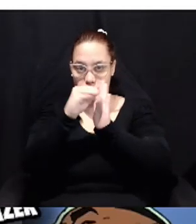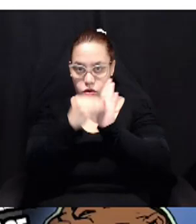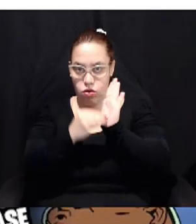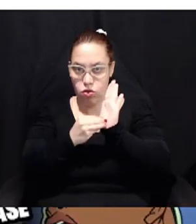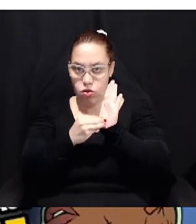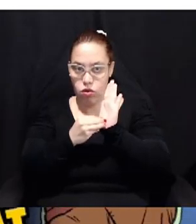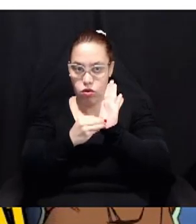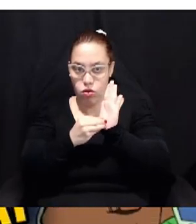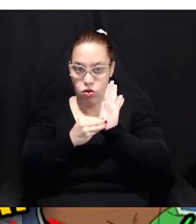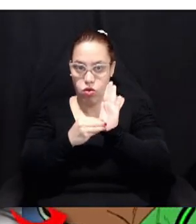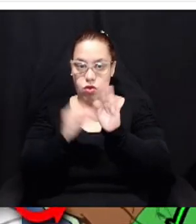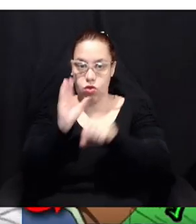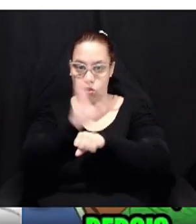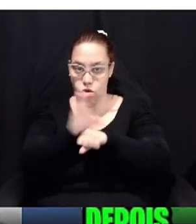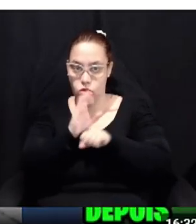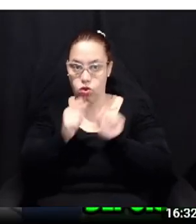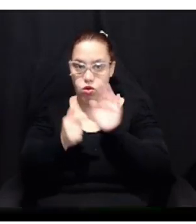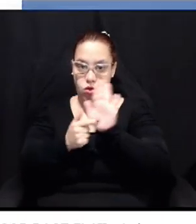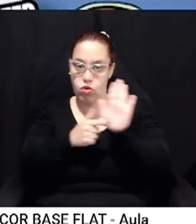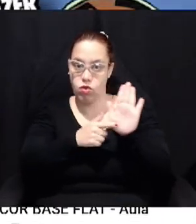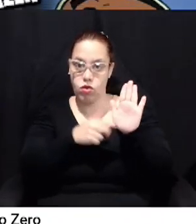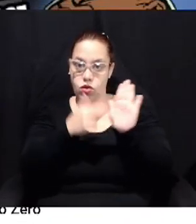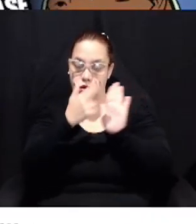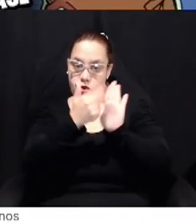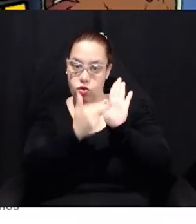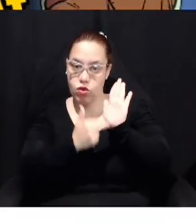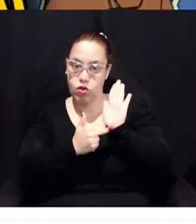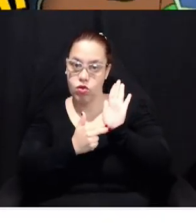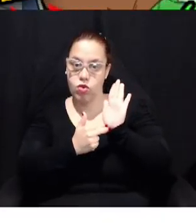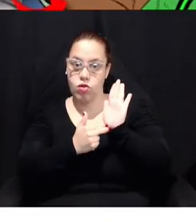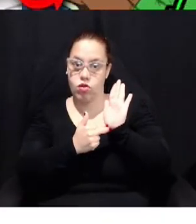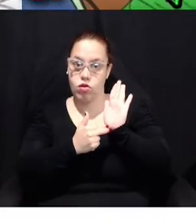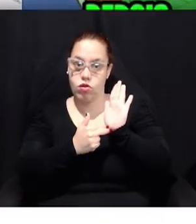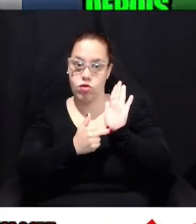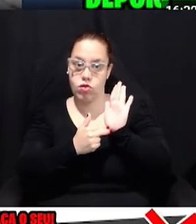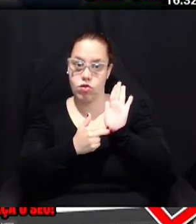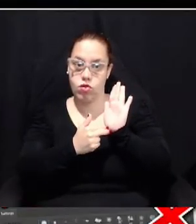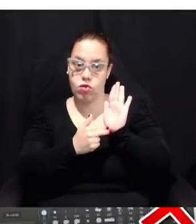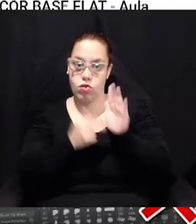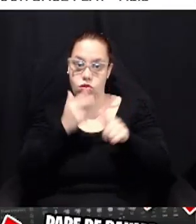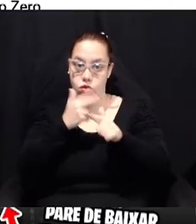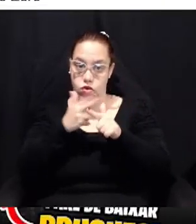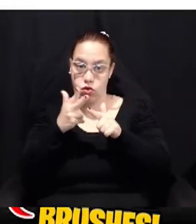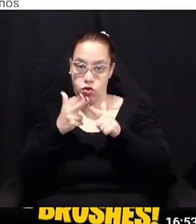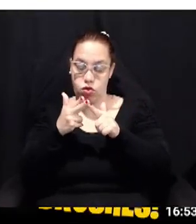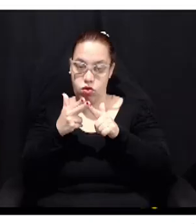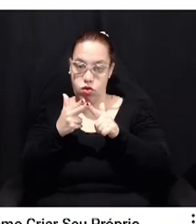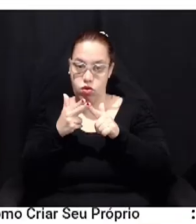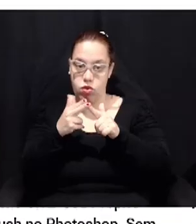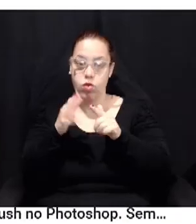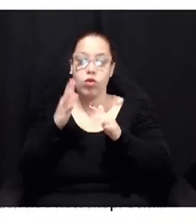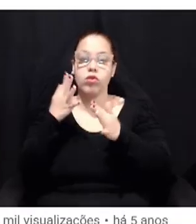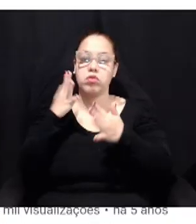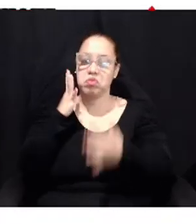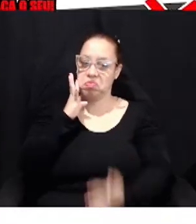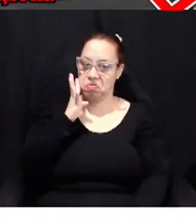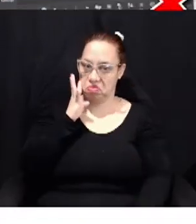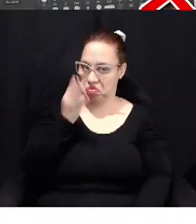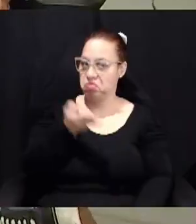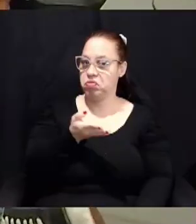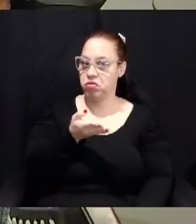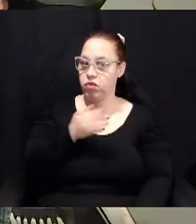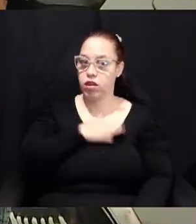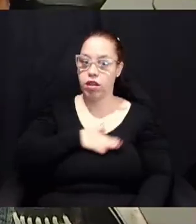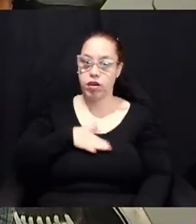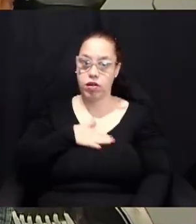cursos, resenhas, também tem um documentário que eu fiz sobre quadrinhos lá também, que tá lá disponível pro pessoal. Então, para quem gosta de ver algumas